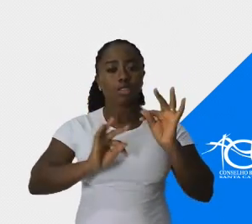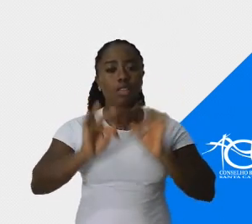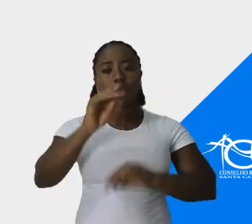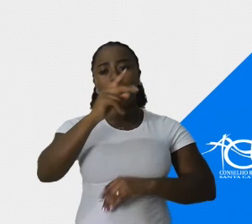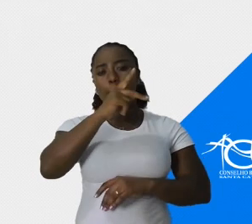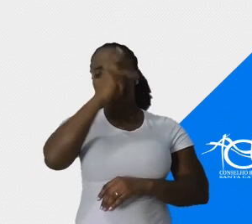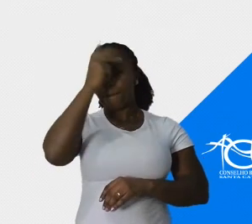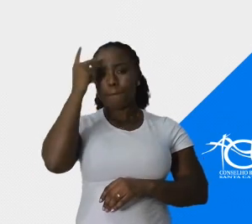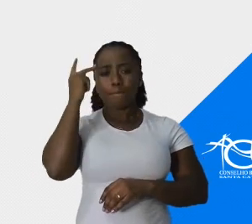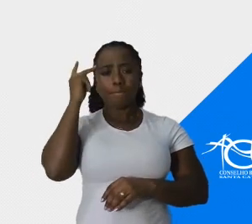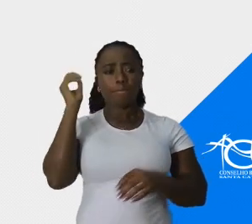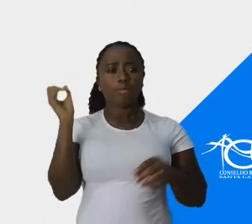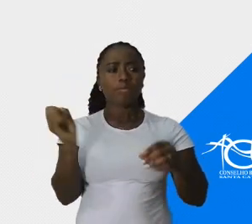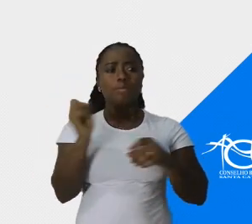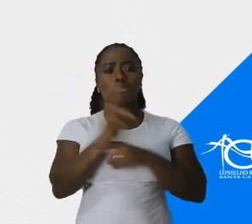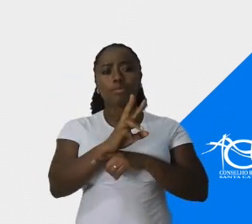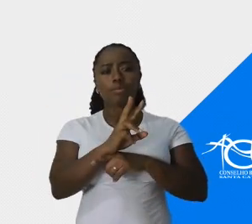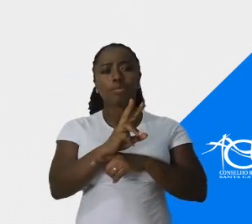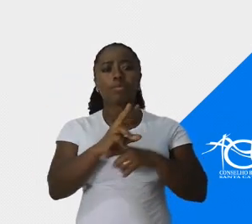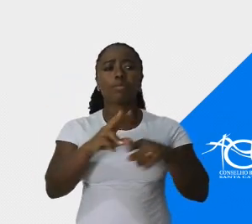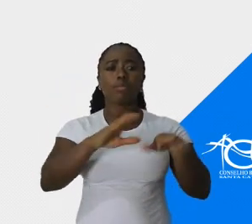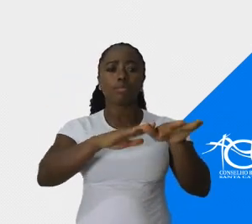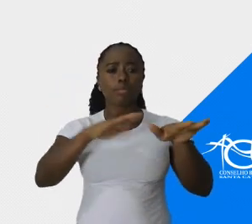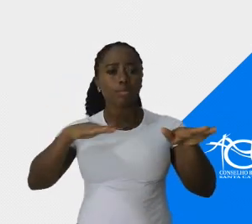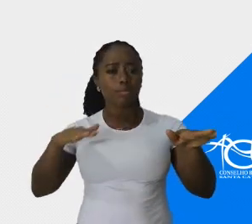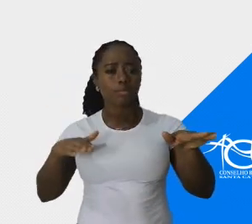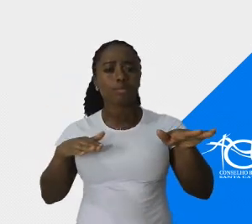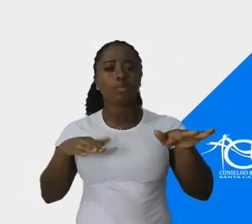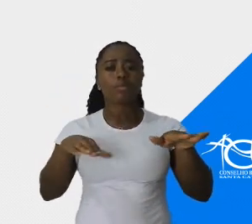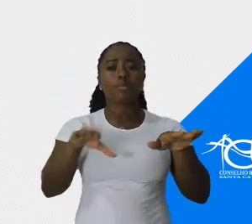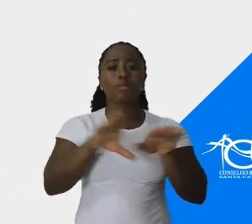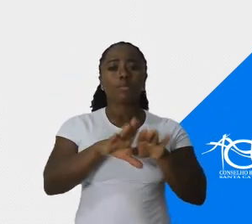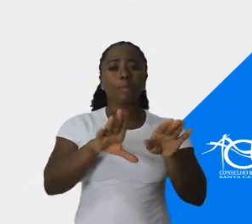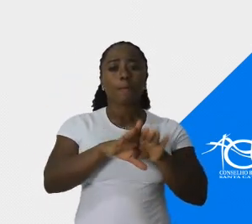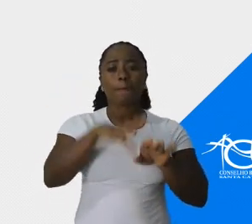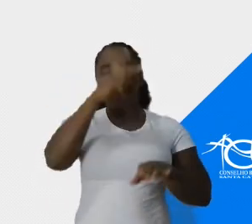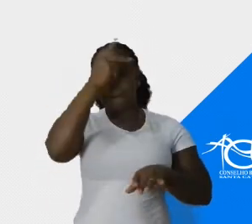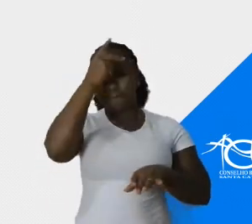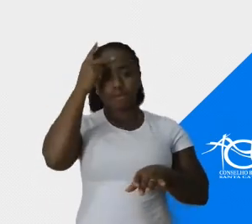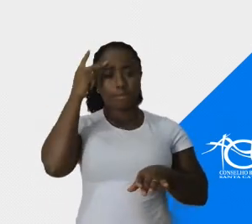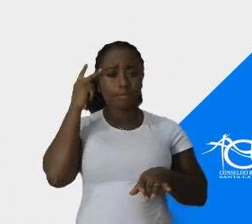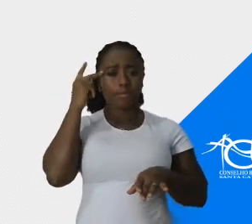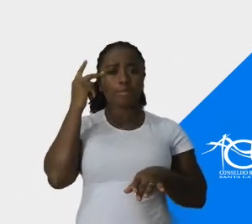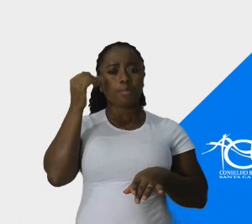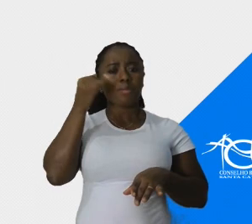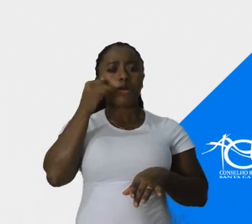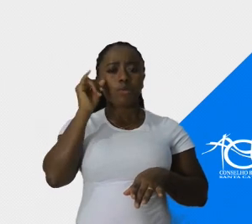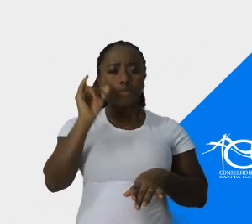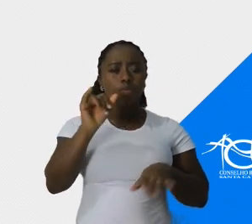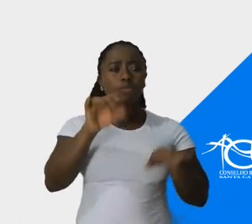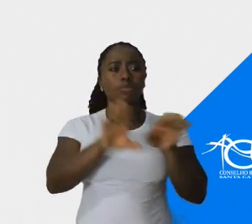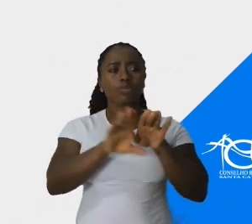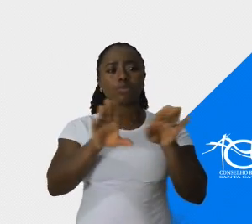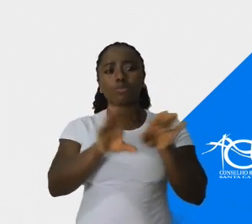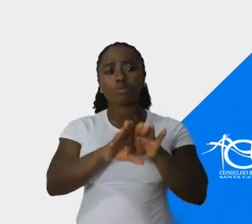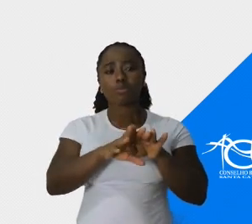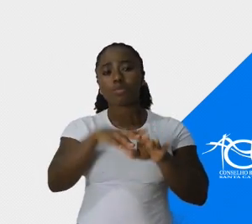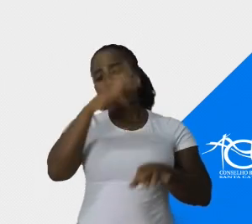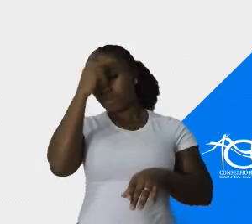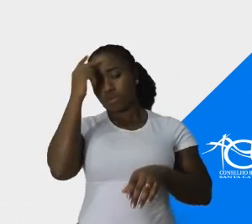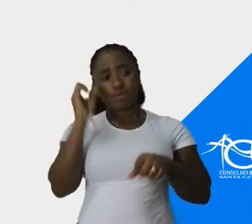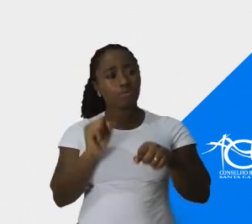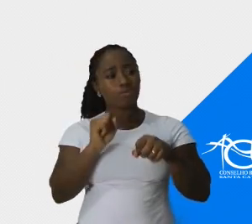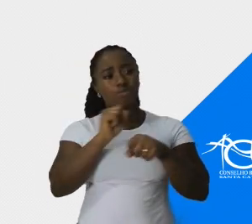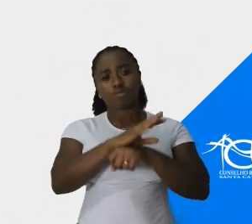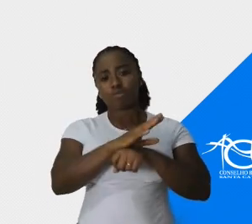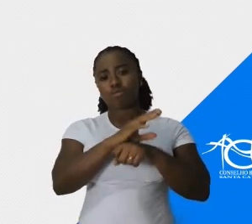vítimas ou pessoas com dificuldades de ingressar no sistema trânsito. Então, É necessário, então, integrar não somente